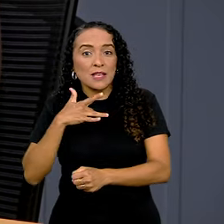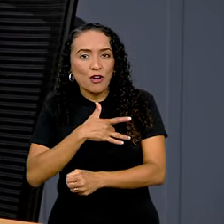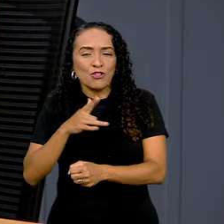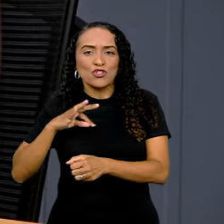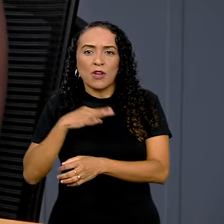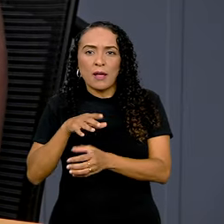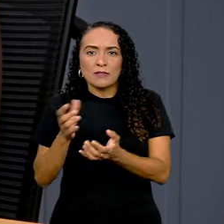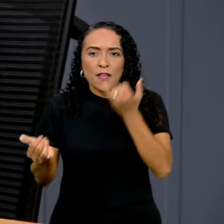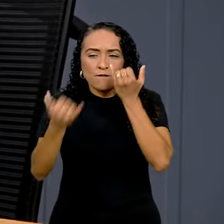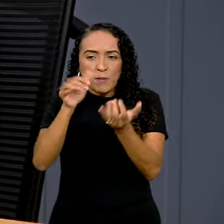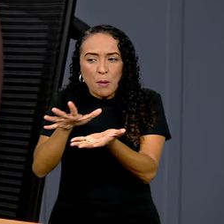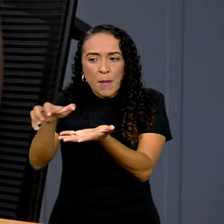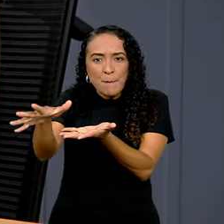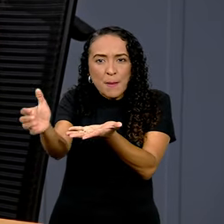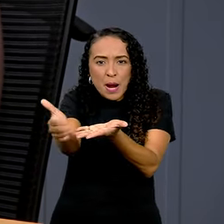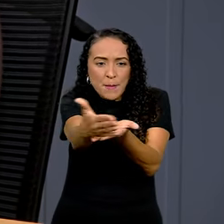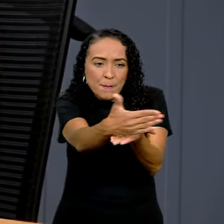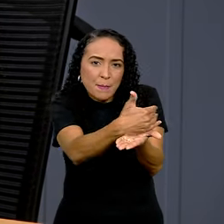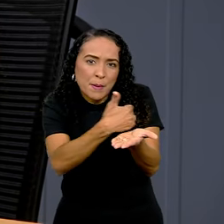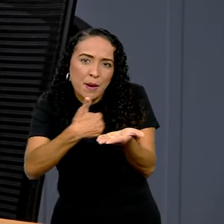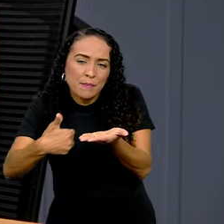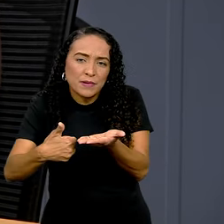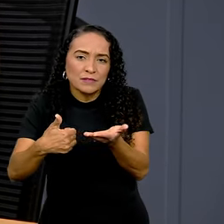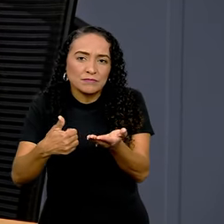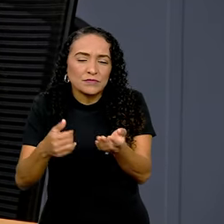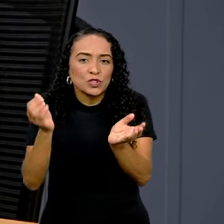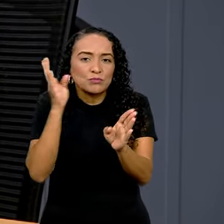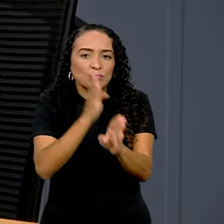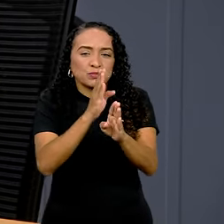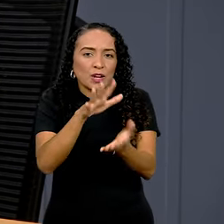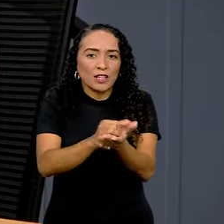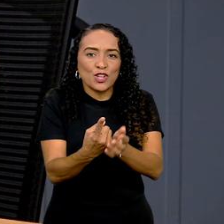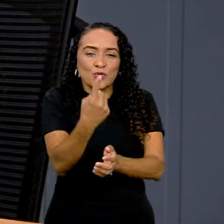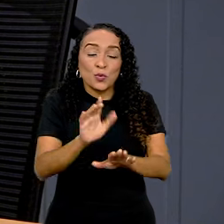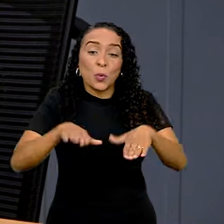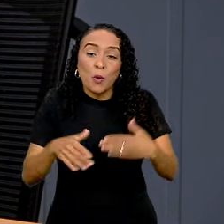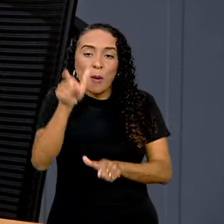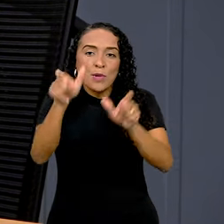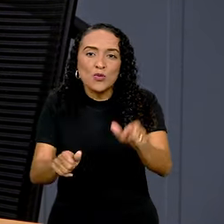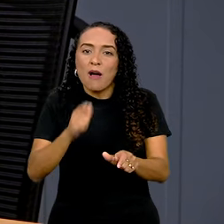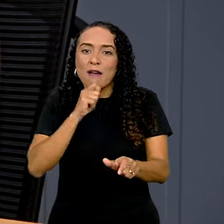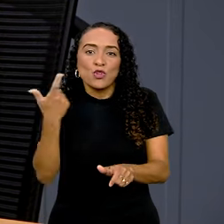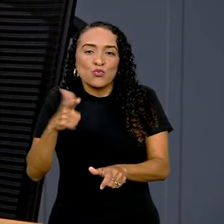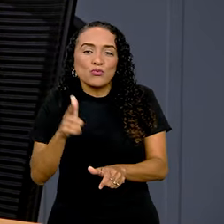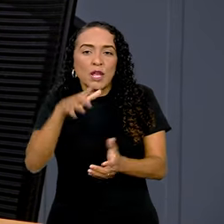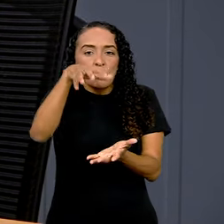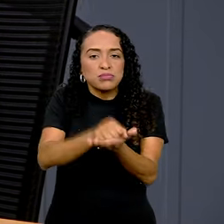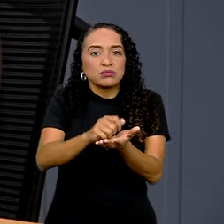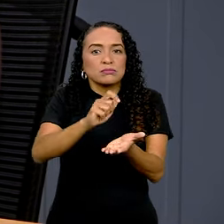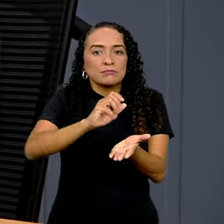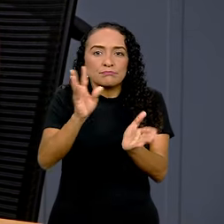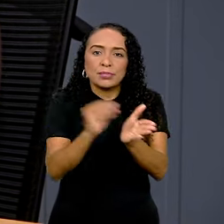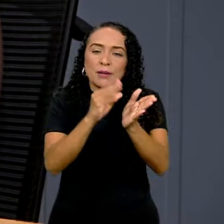gente vai cruzar essas informações com o cadastro único para identificar quais dessas pessoas ainda não constam né não